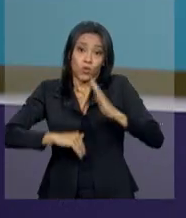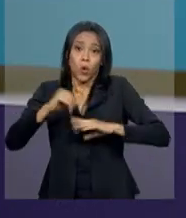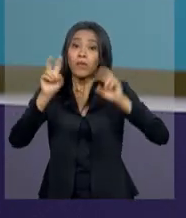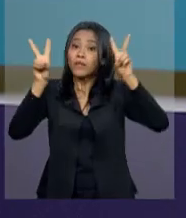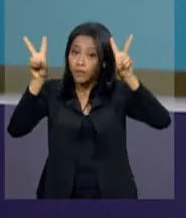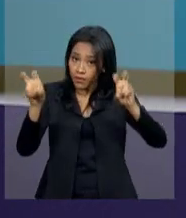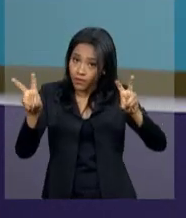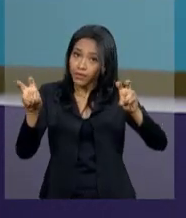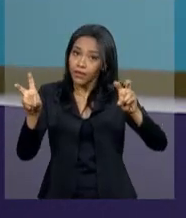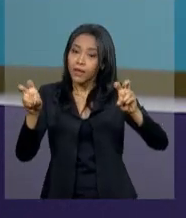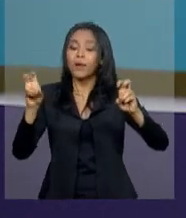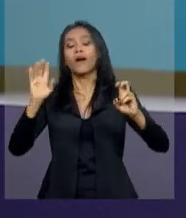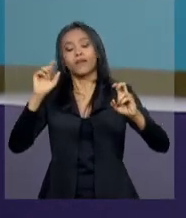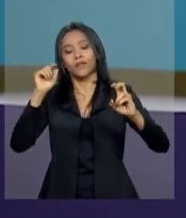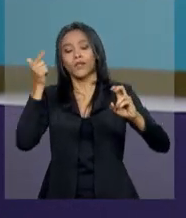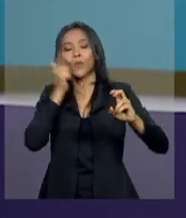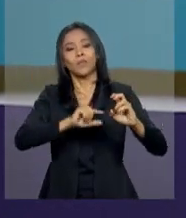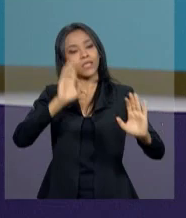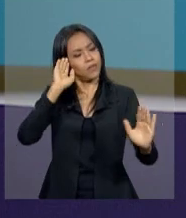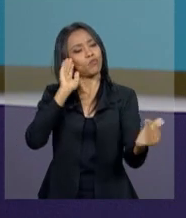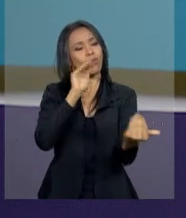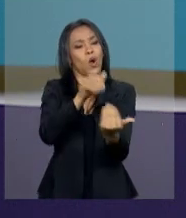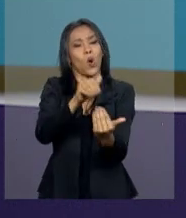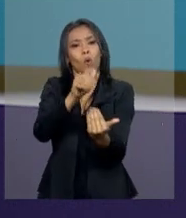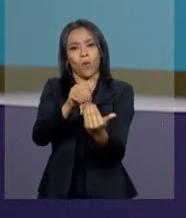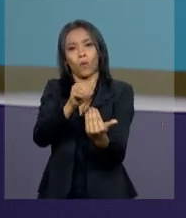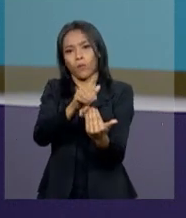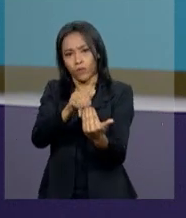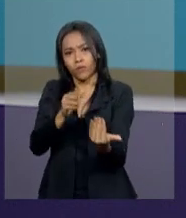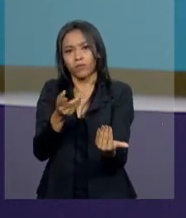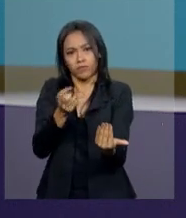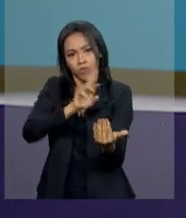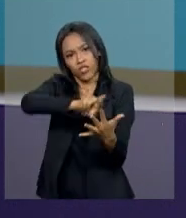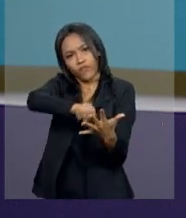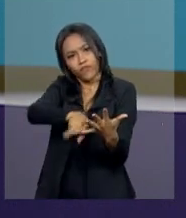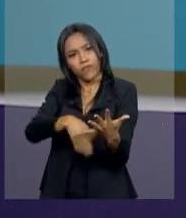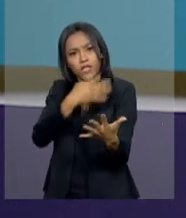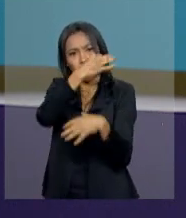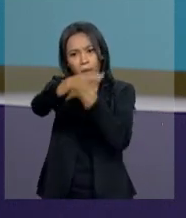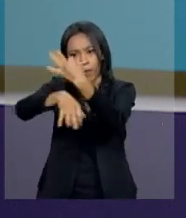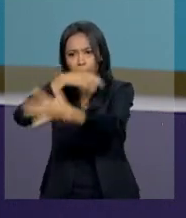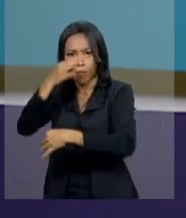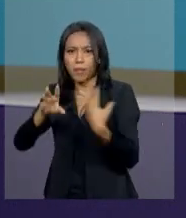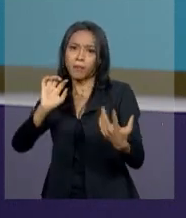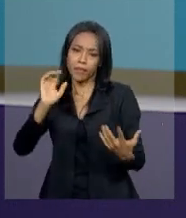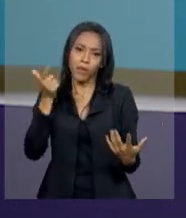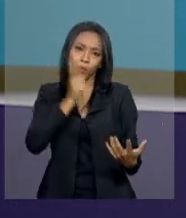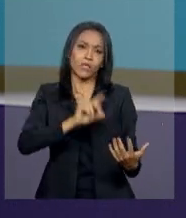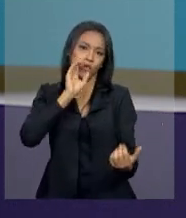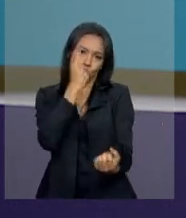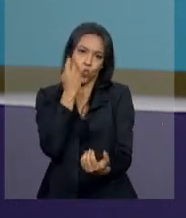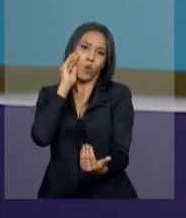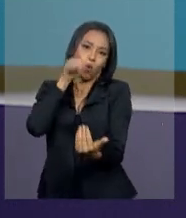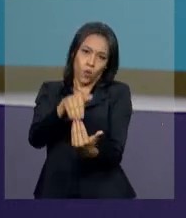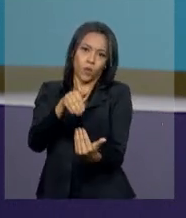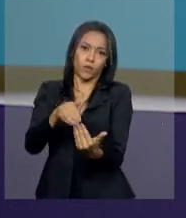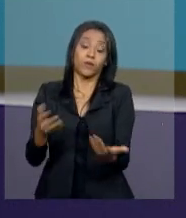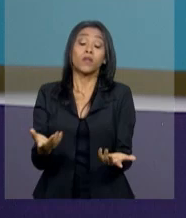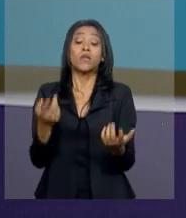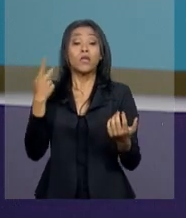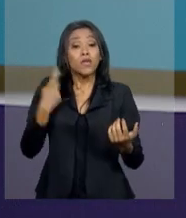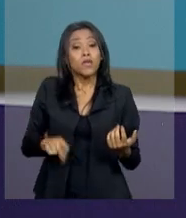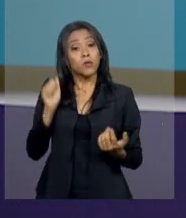chegar a um consenso, a um acordo em relação a esses diferentes pontos de vista. E o Brasil sempre